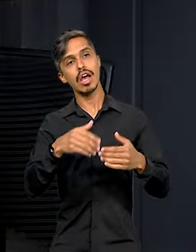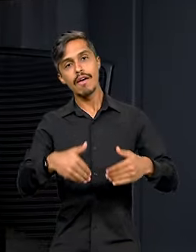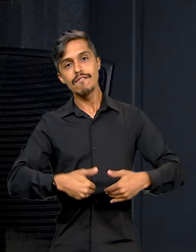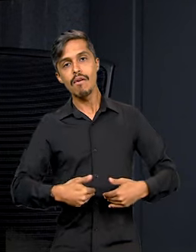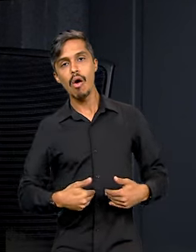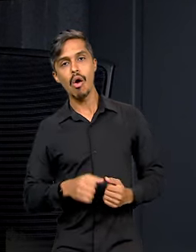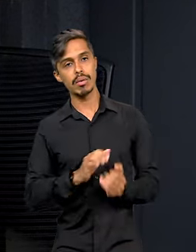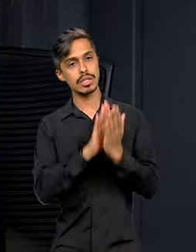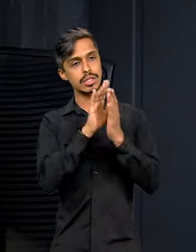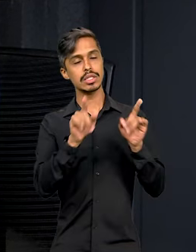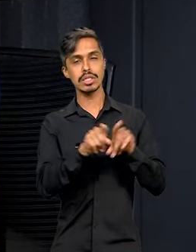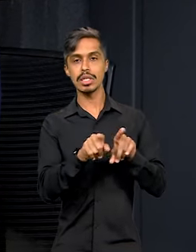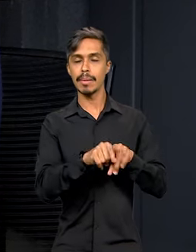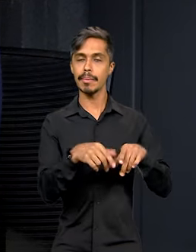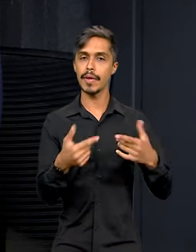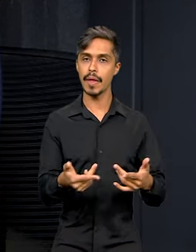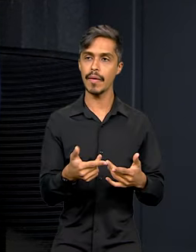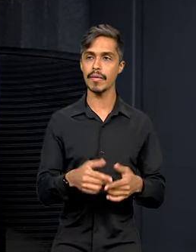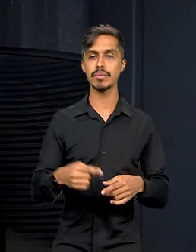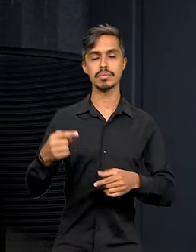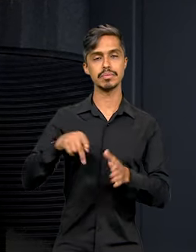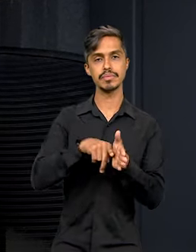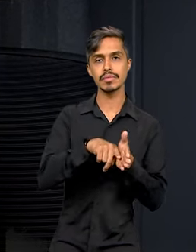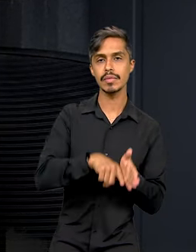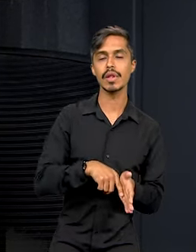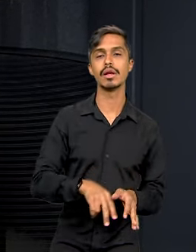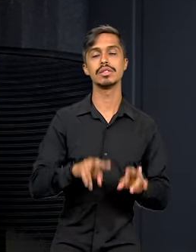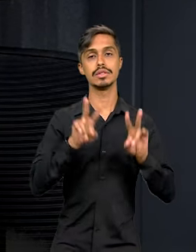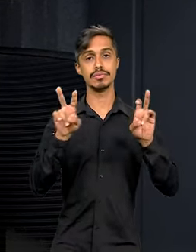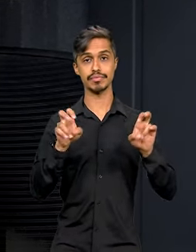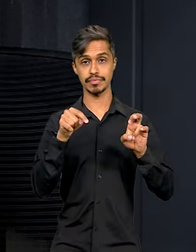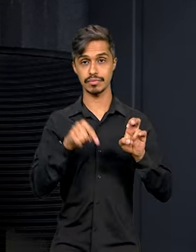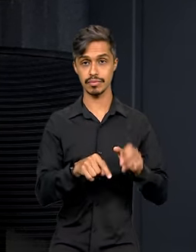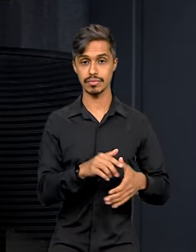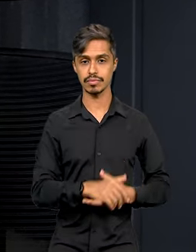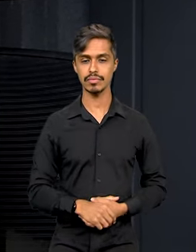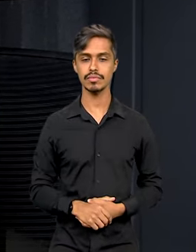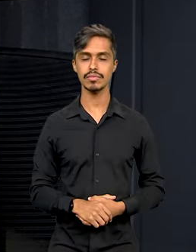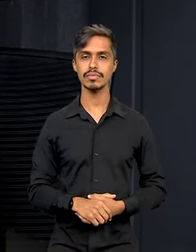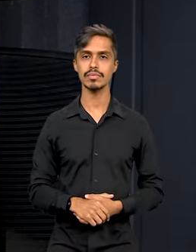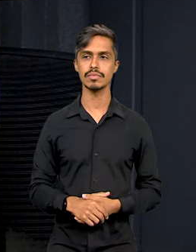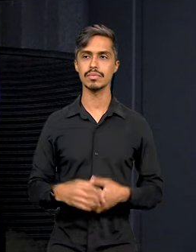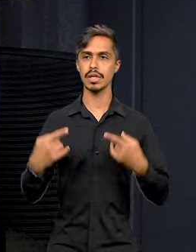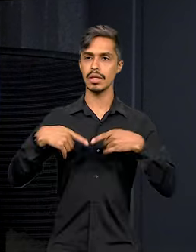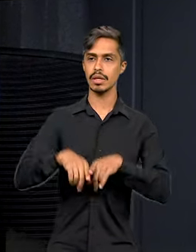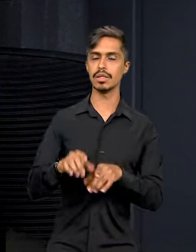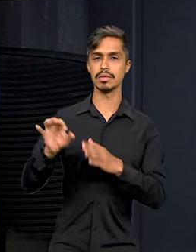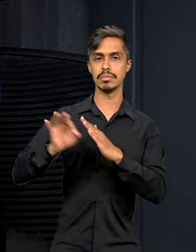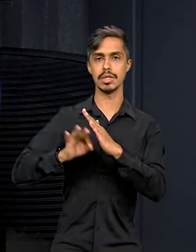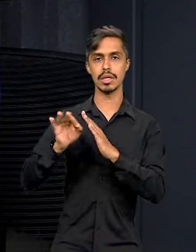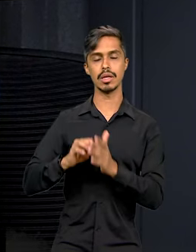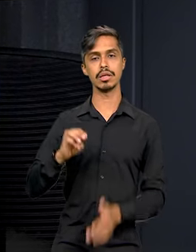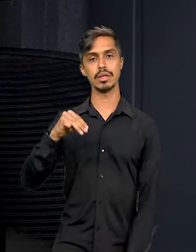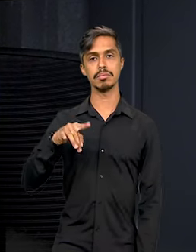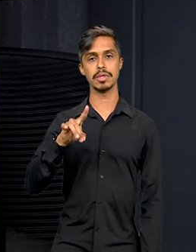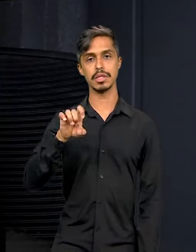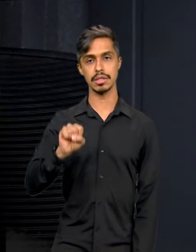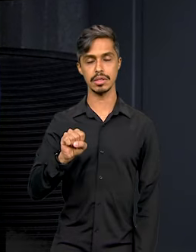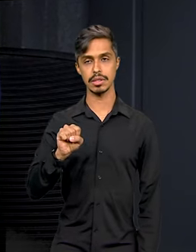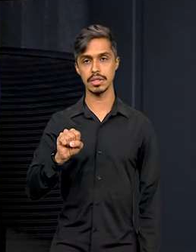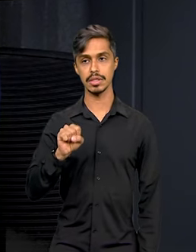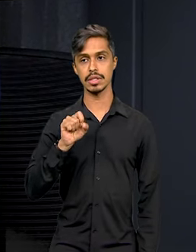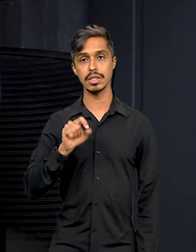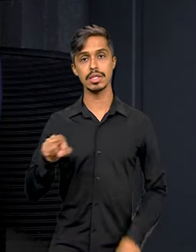garantir segurança alimentar e nutricional como retomou também as pesquisas de segurança alimentar e nutricional então em parceria com o IBGE o MDS